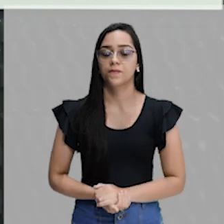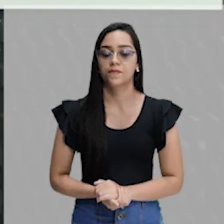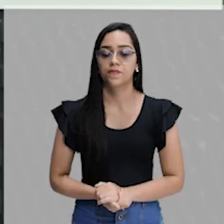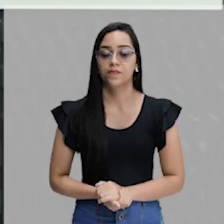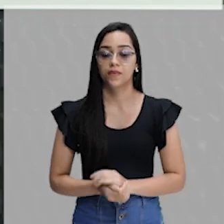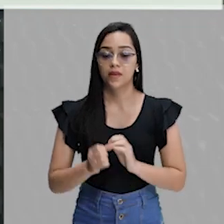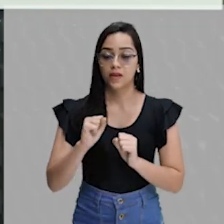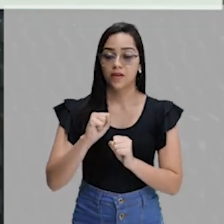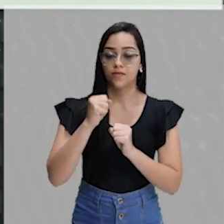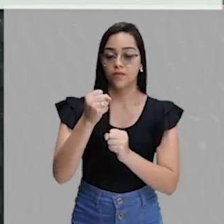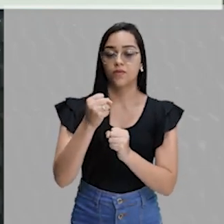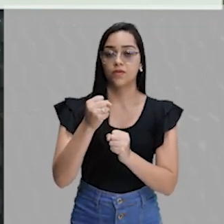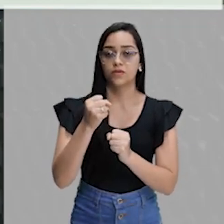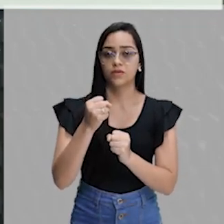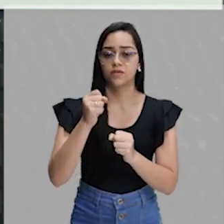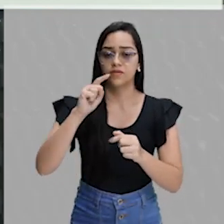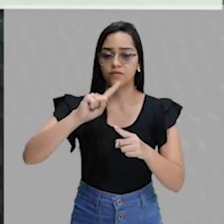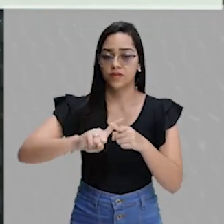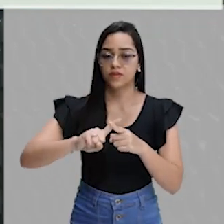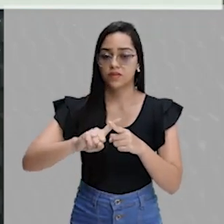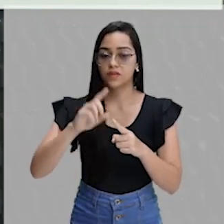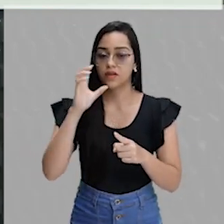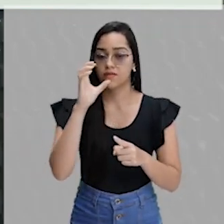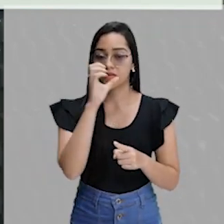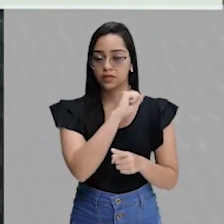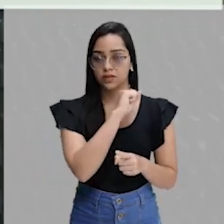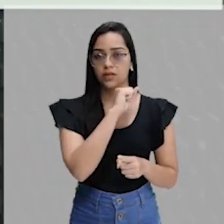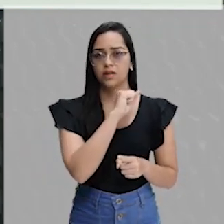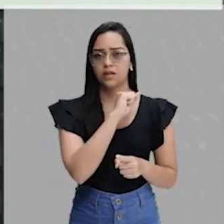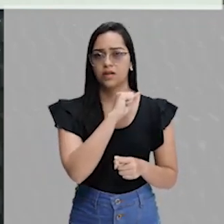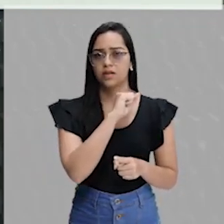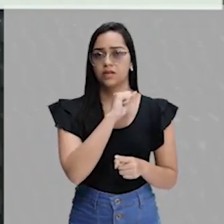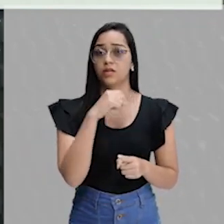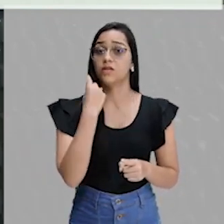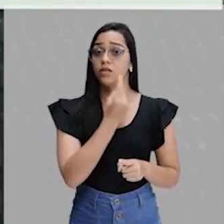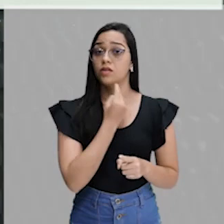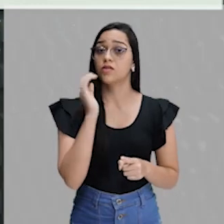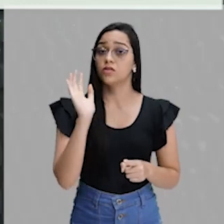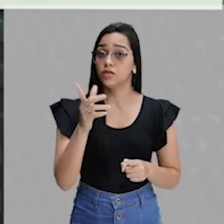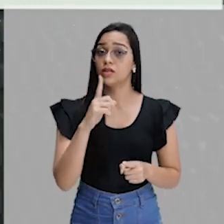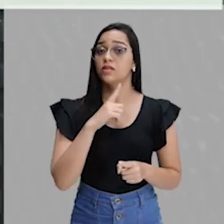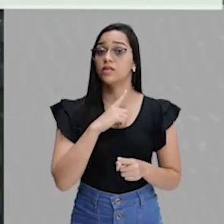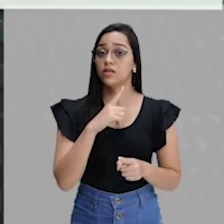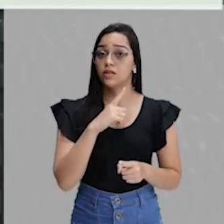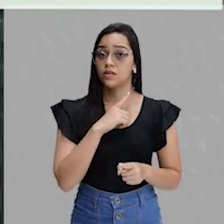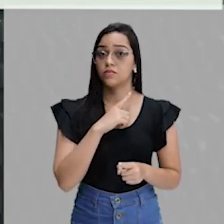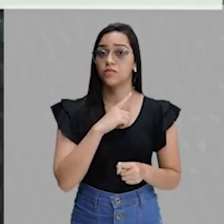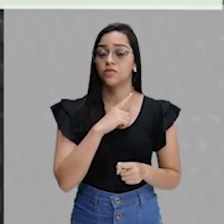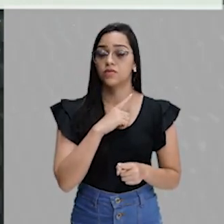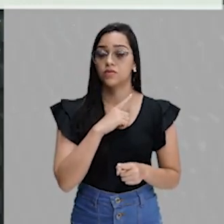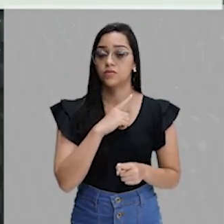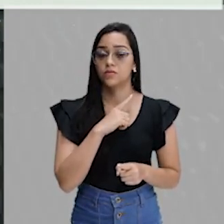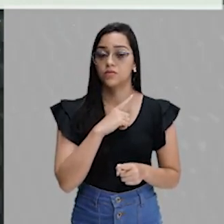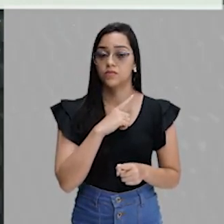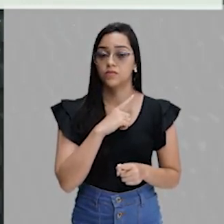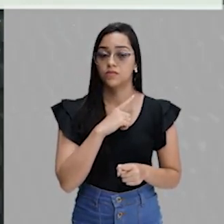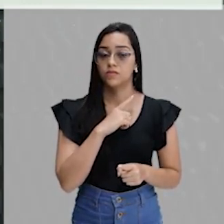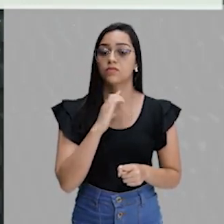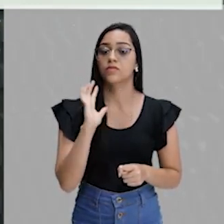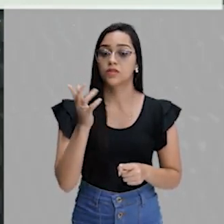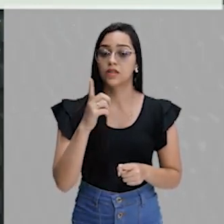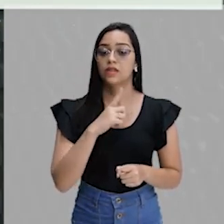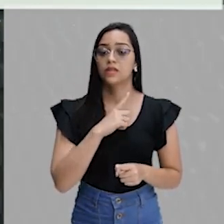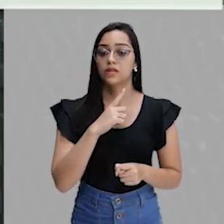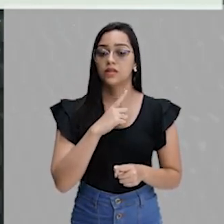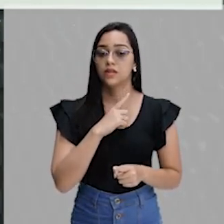é força vezes a velocidade. A velocidade nós já temos, certo? Velocidade nós